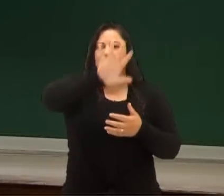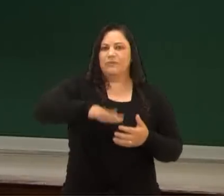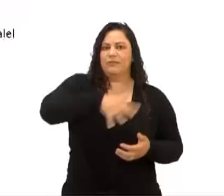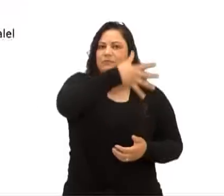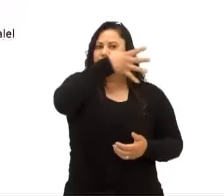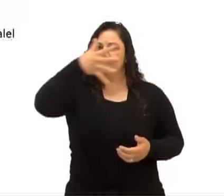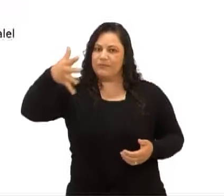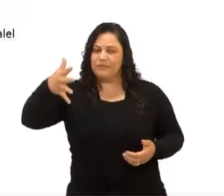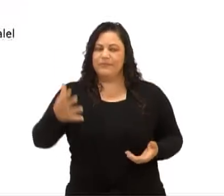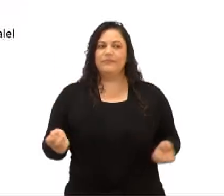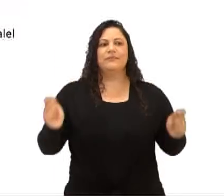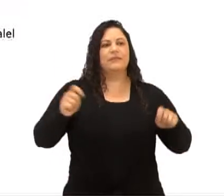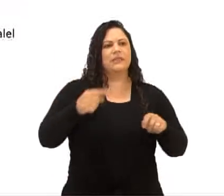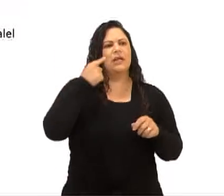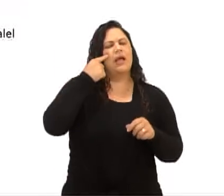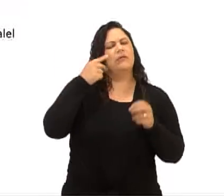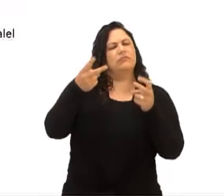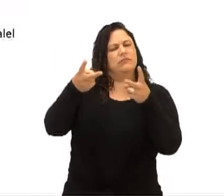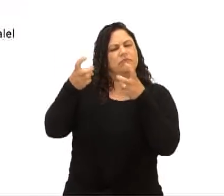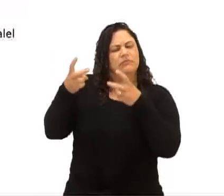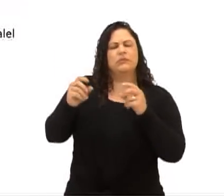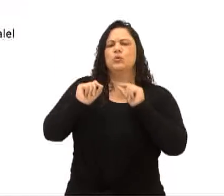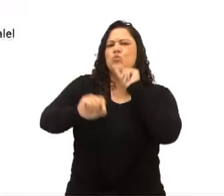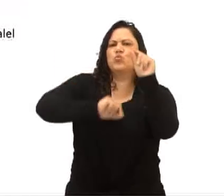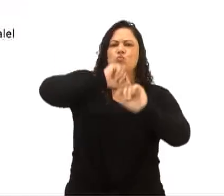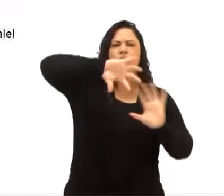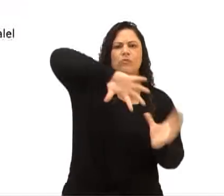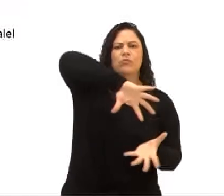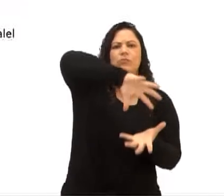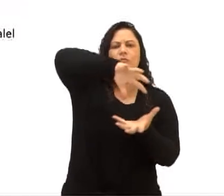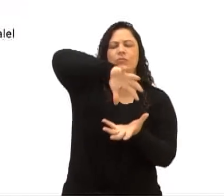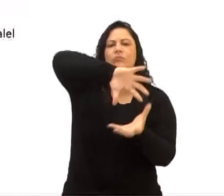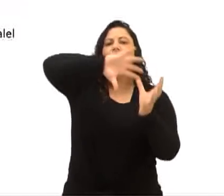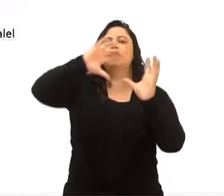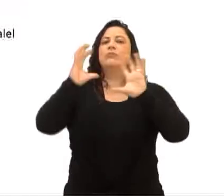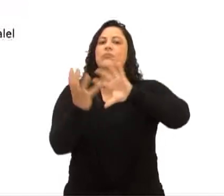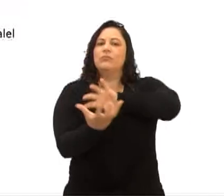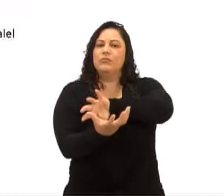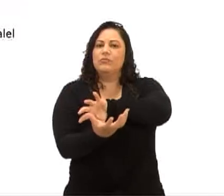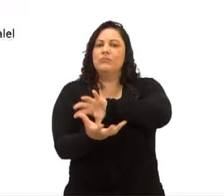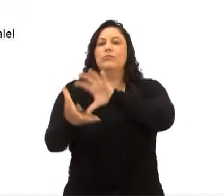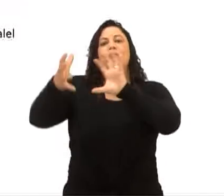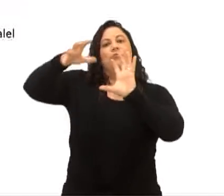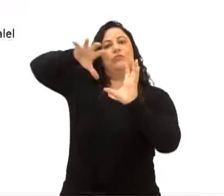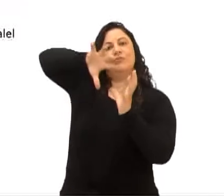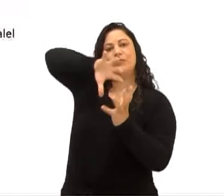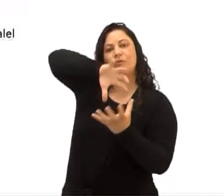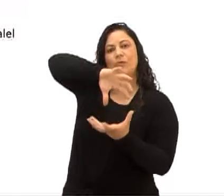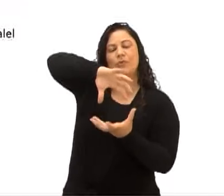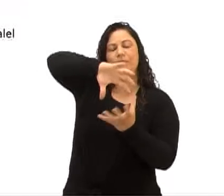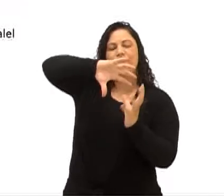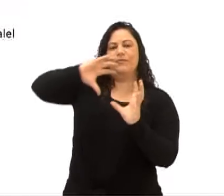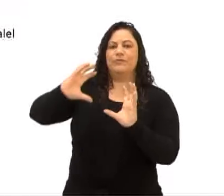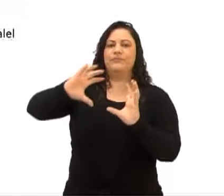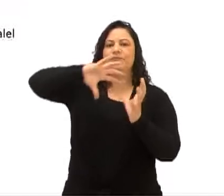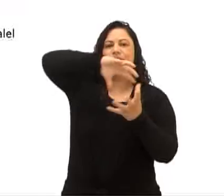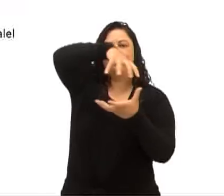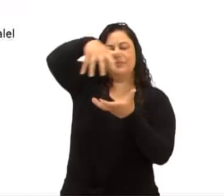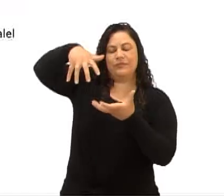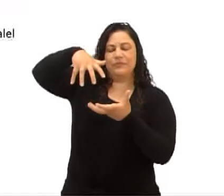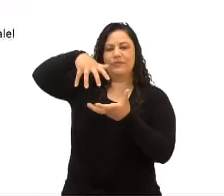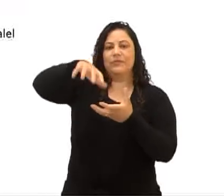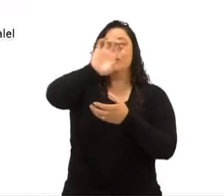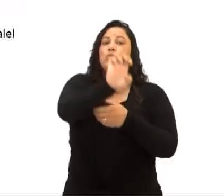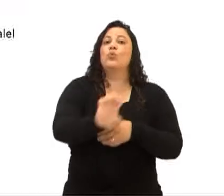aqui, ó, para compreender melhor como a Terra se movimenta, convencionou-se o uso de algumas linhas imaginárias. A linha do Equador é